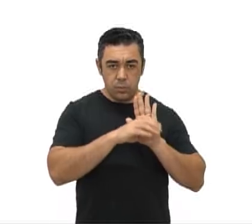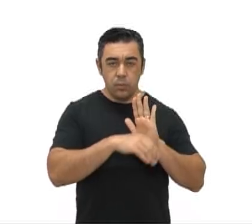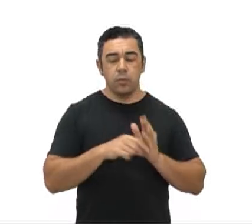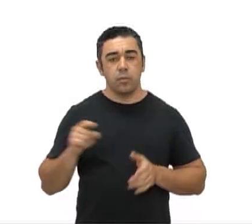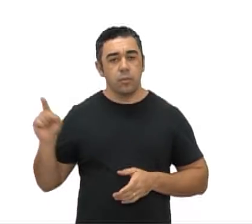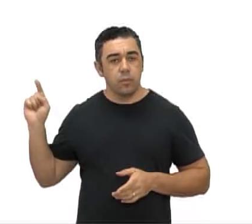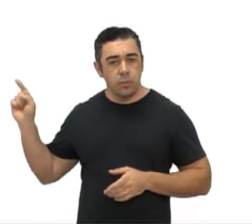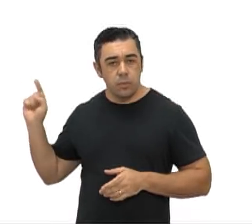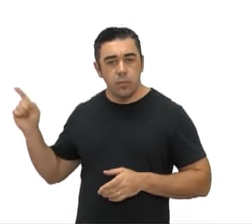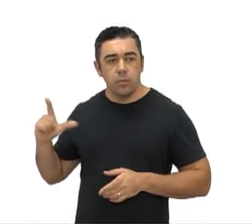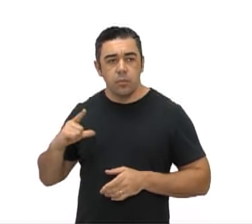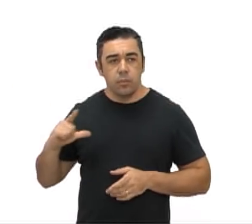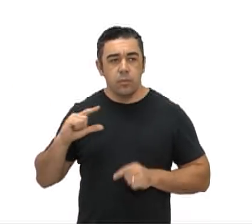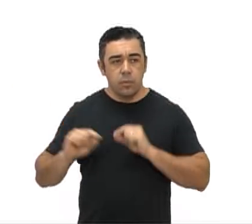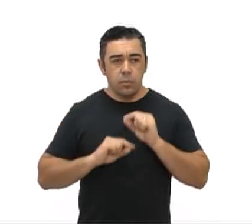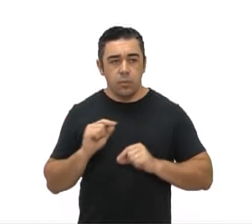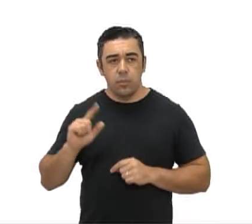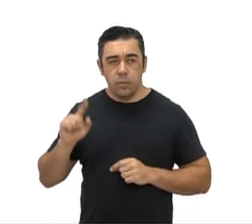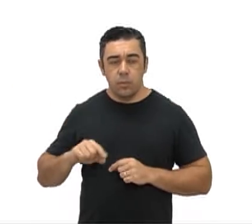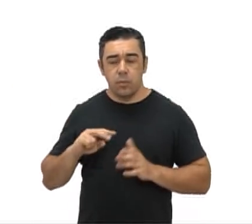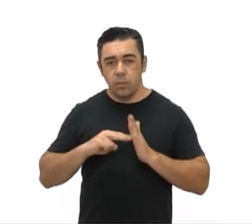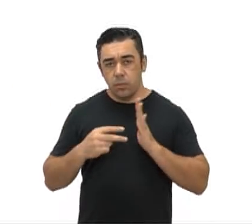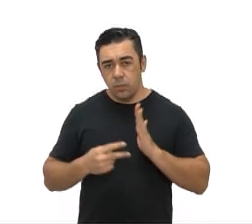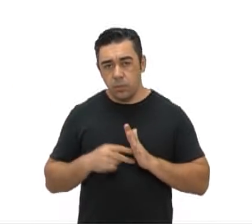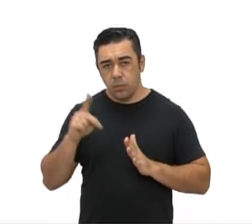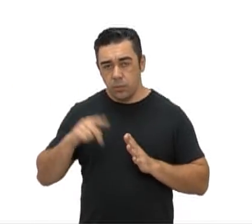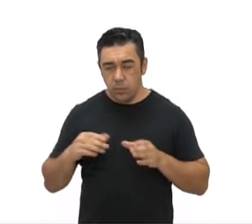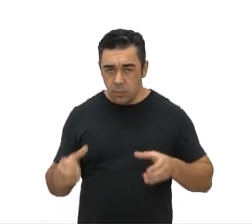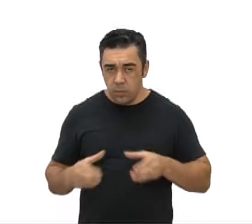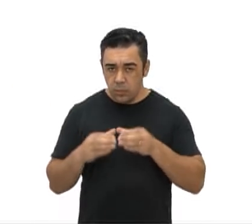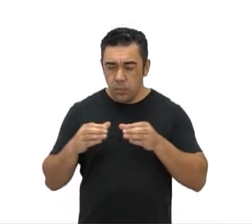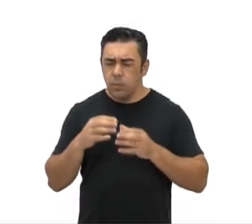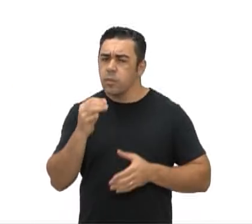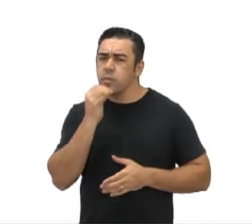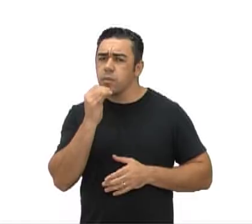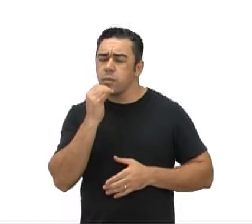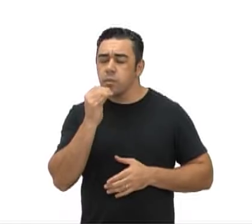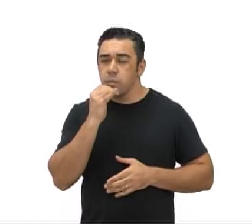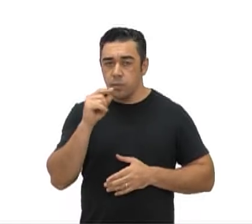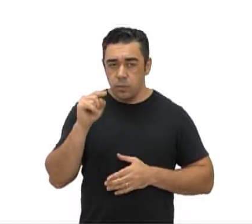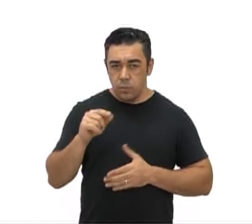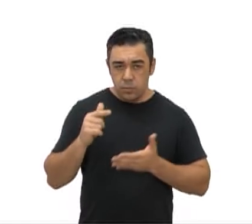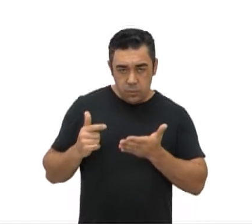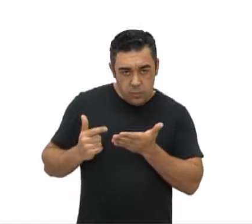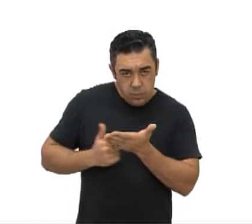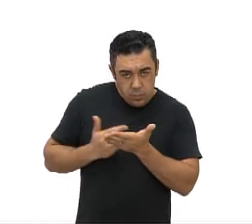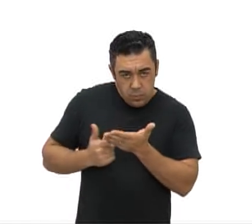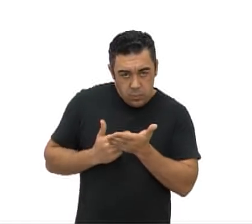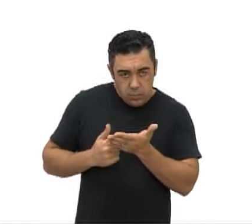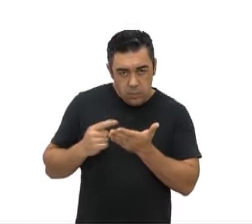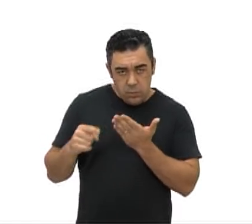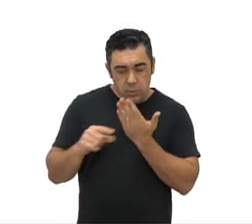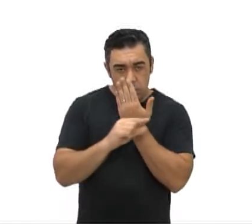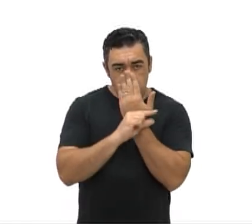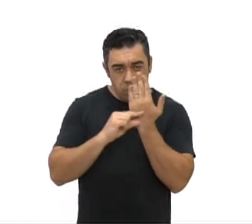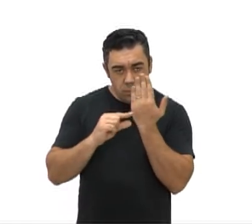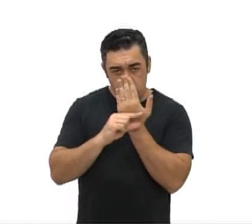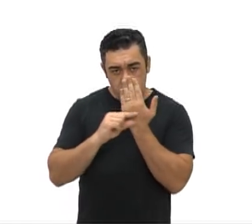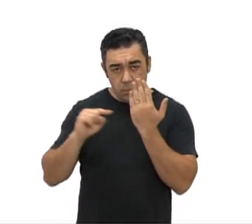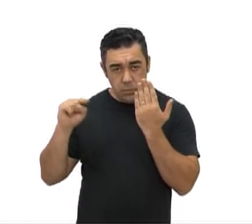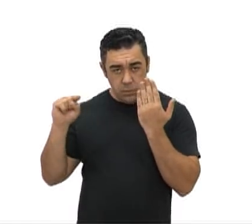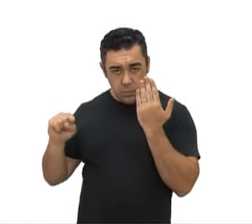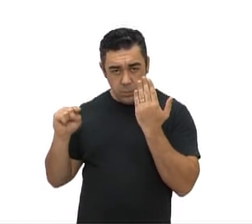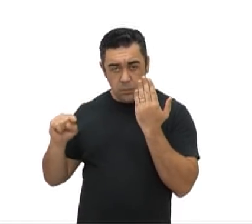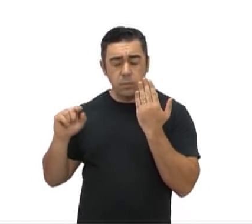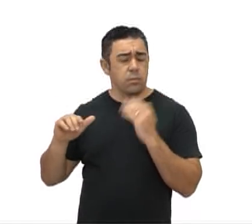quando o engrandecimento se refere a um conjunto. Por exemplo, dentre os livros de sua autoria, aquele é o